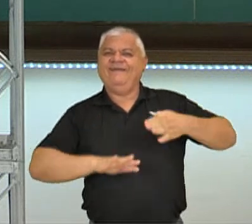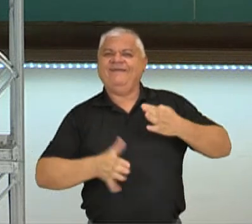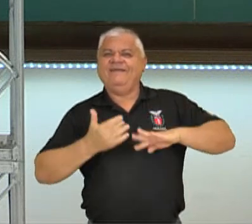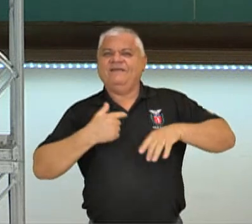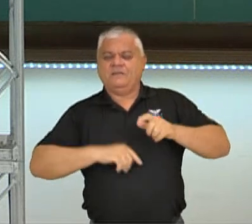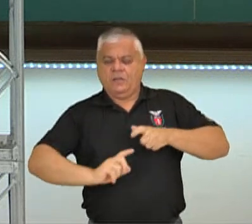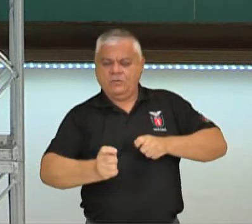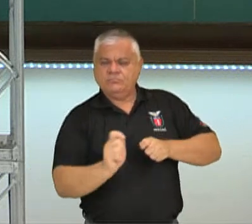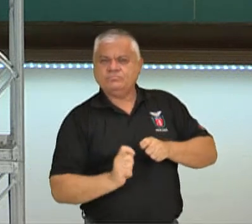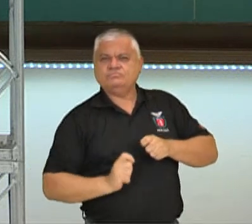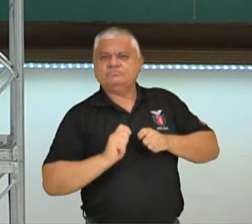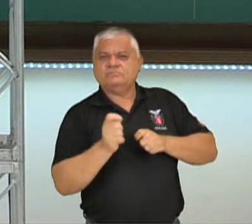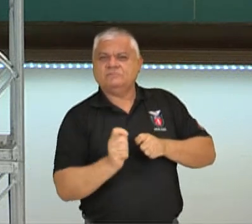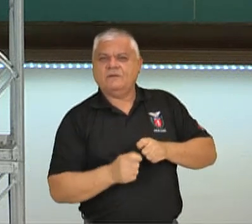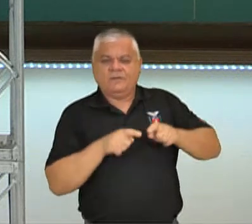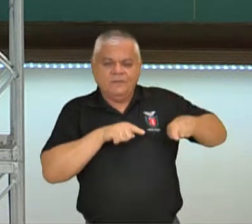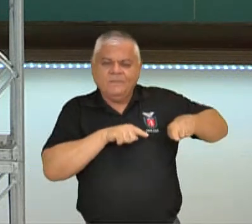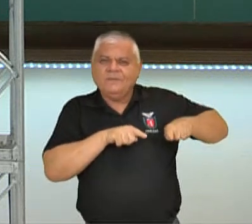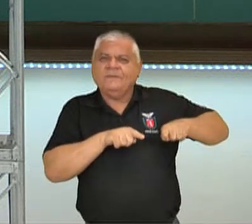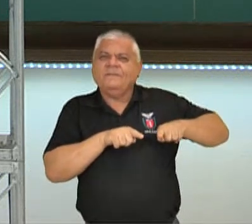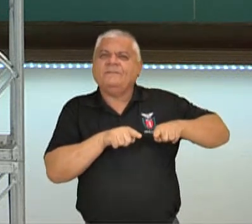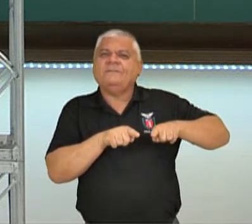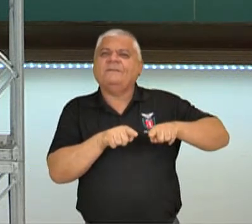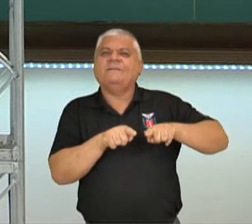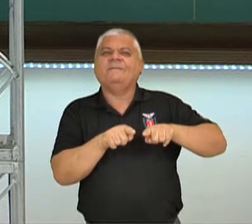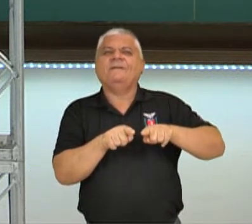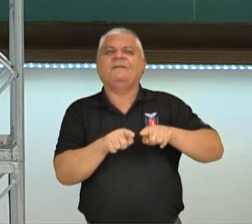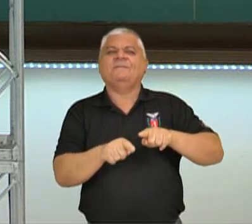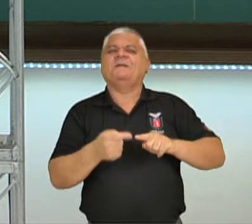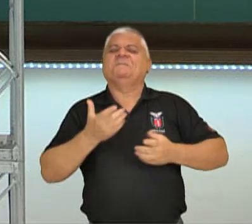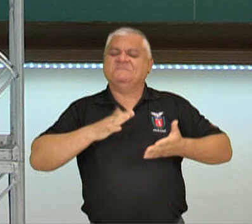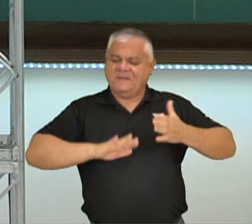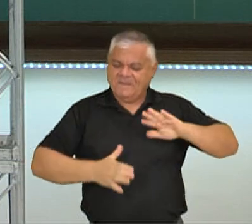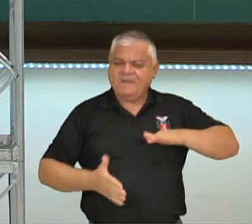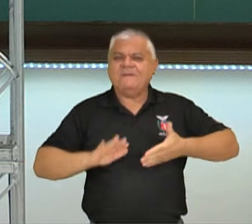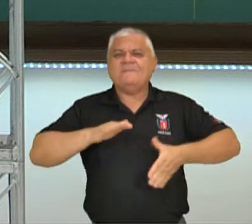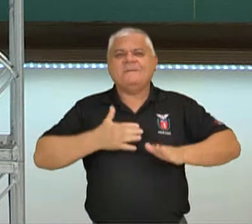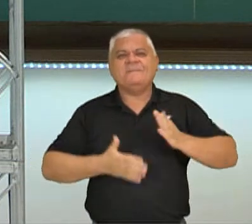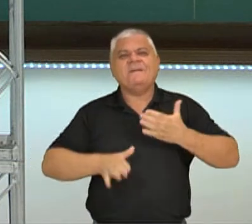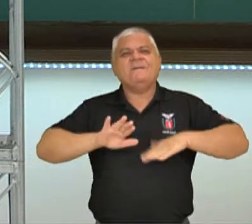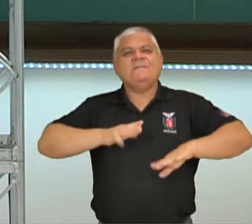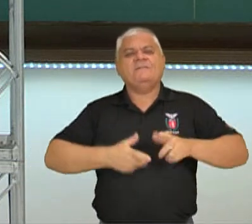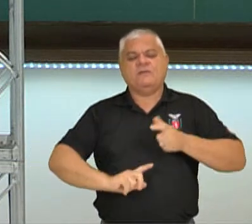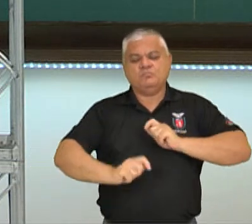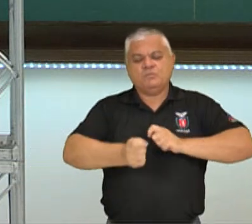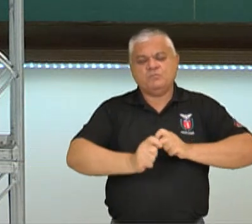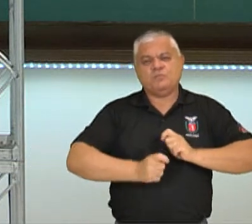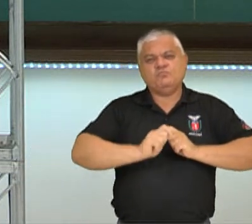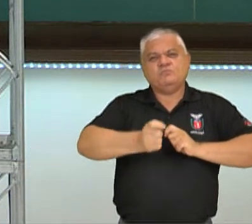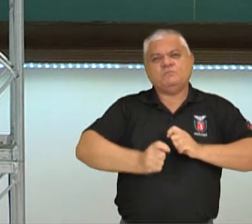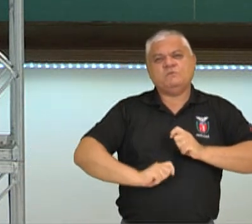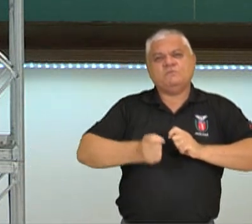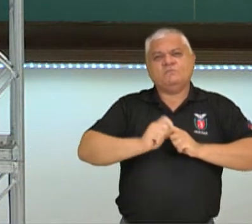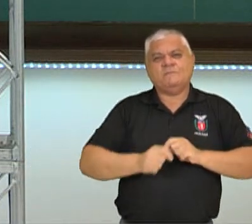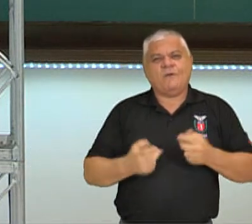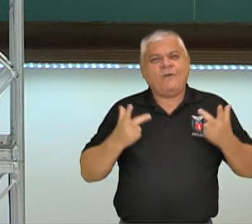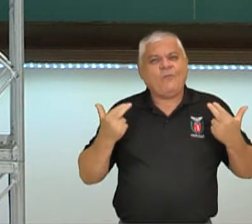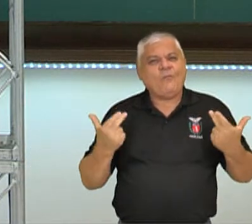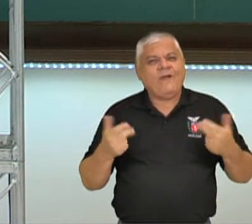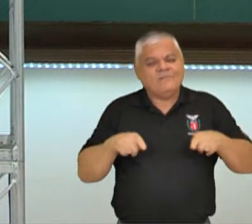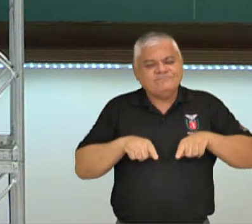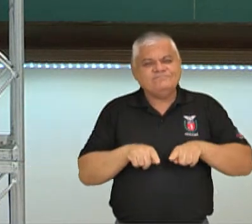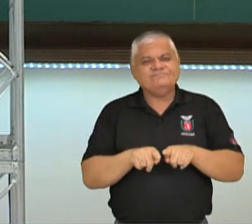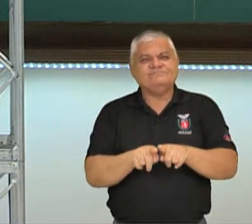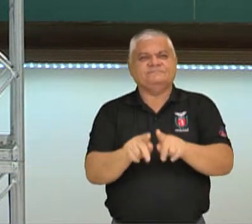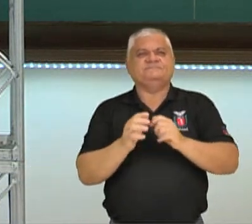o atabaque vai fazer a mesma marcação rítmica que o berimbau gunga,